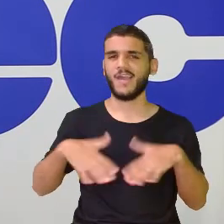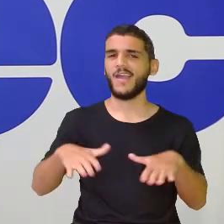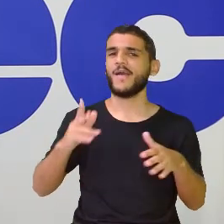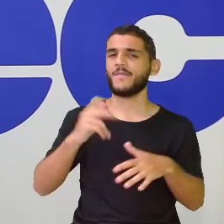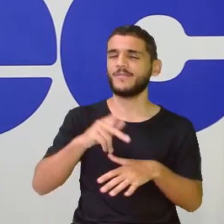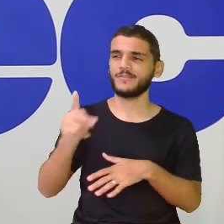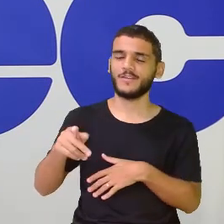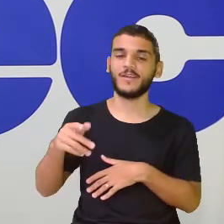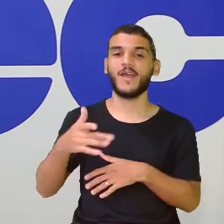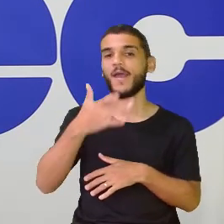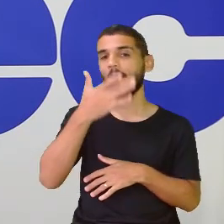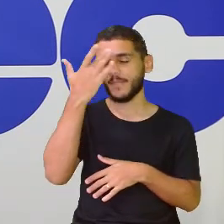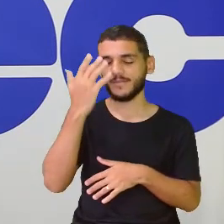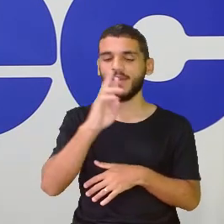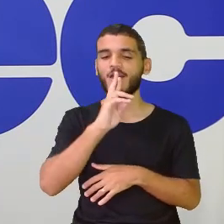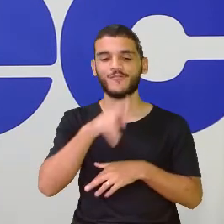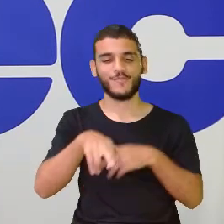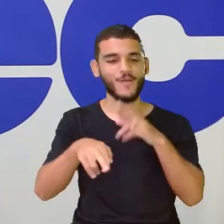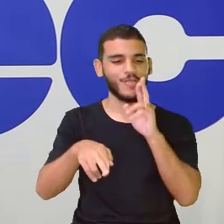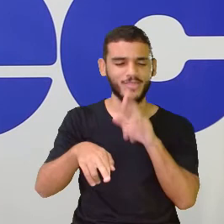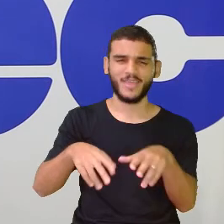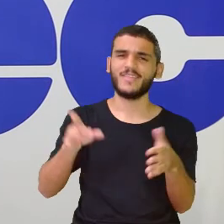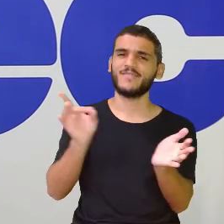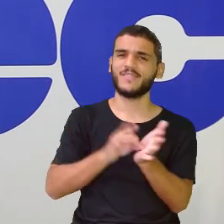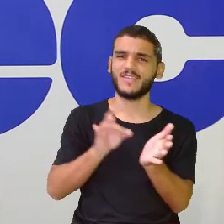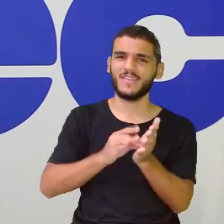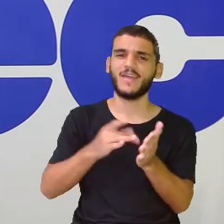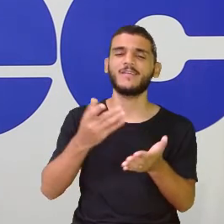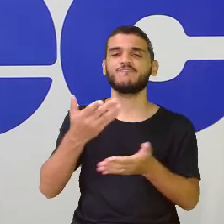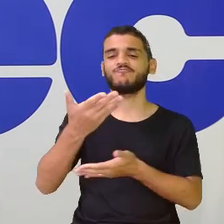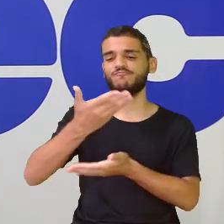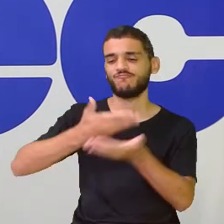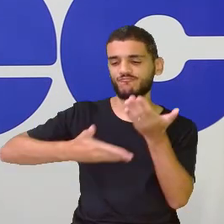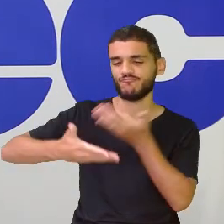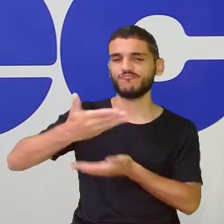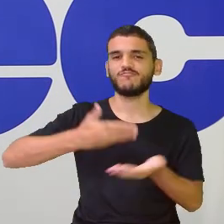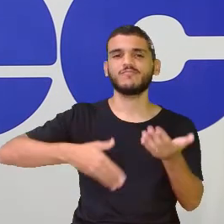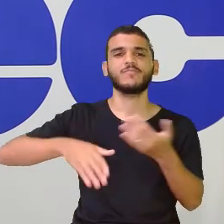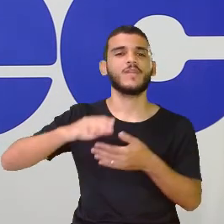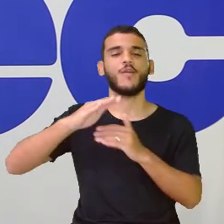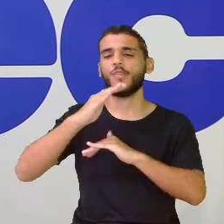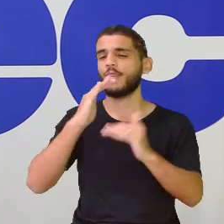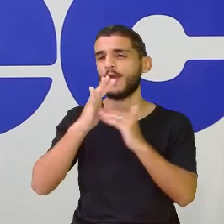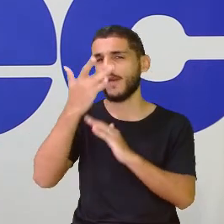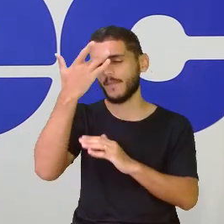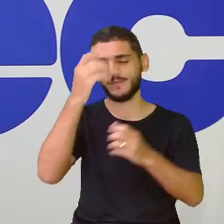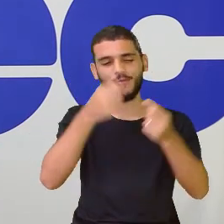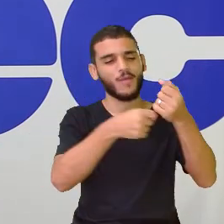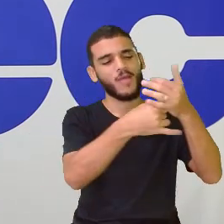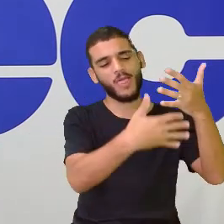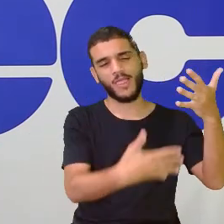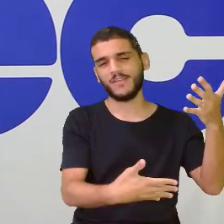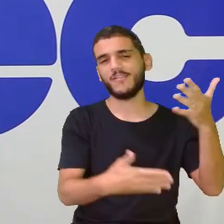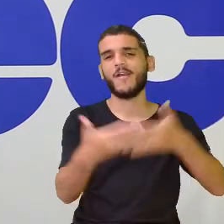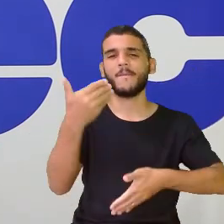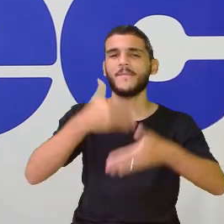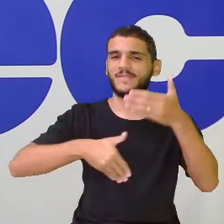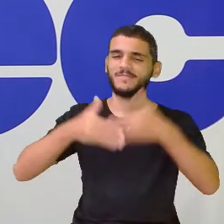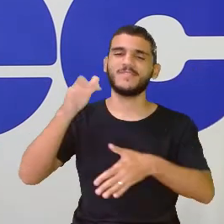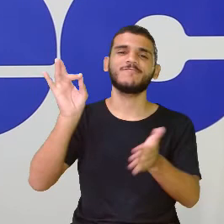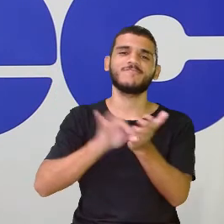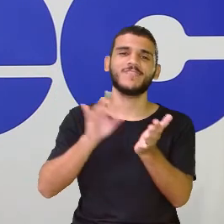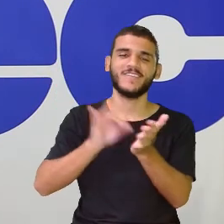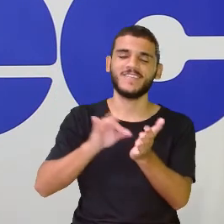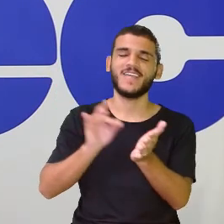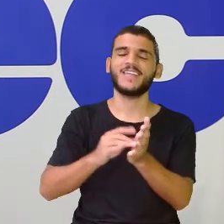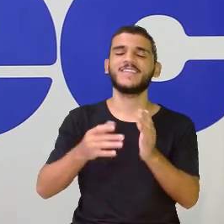que o pessoal estava aqui respondendo, viu, quando você estava conversando, o Bruno, Yasmin, a Giovana, o Caio, a Ana, o Aquiles, então todo